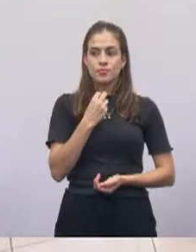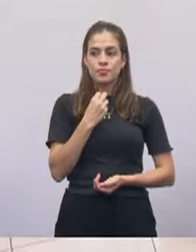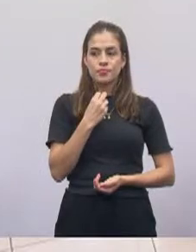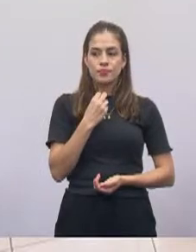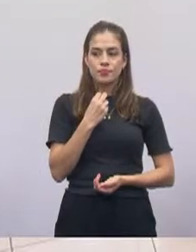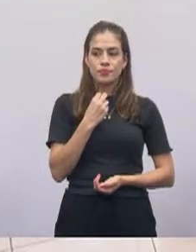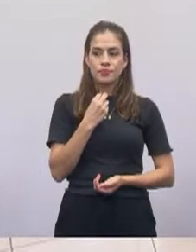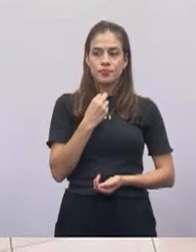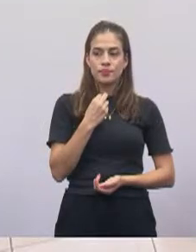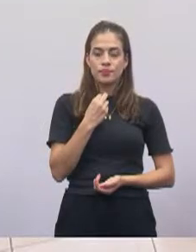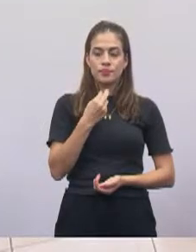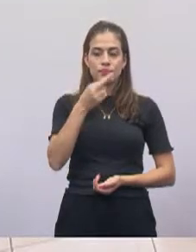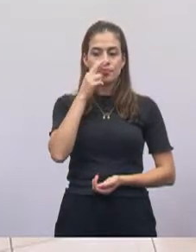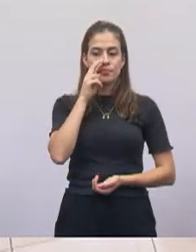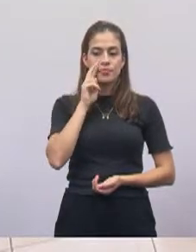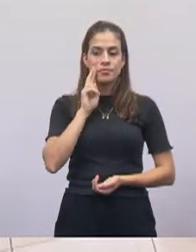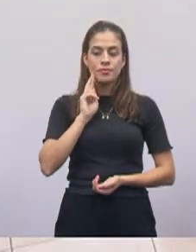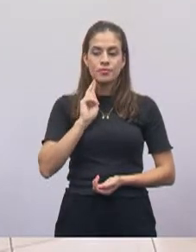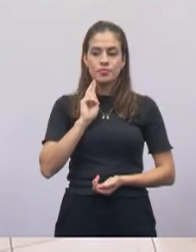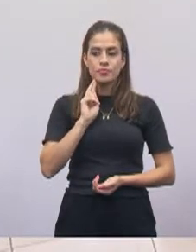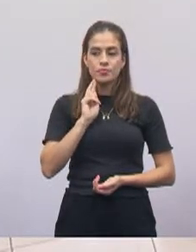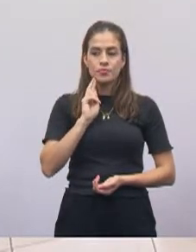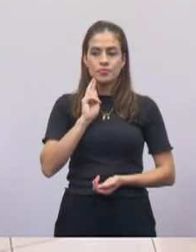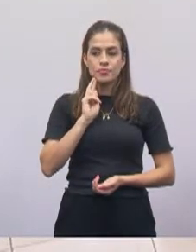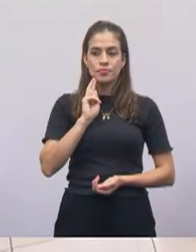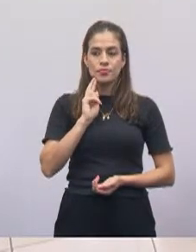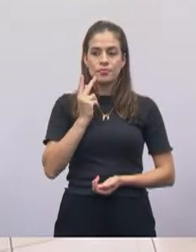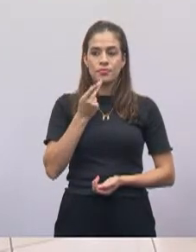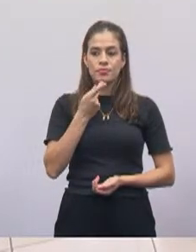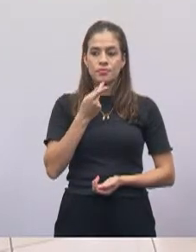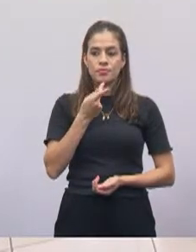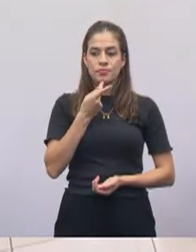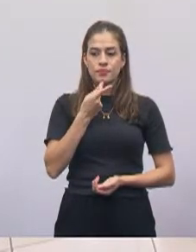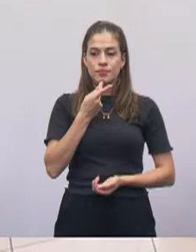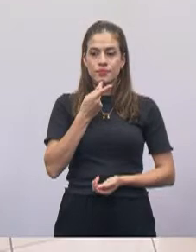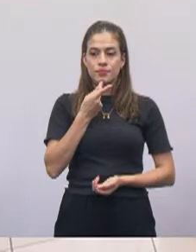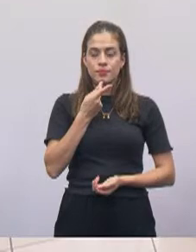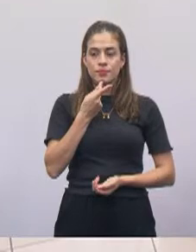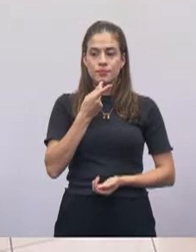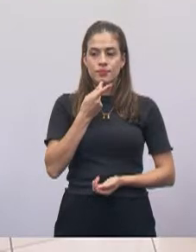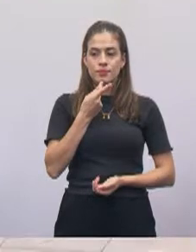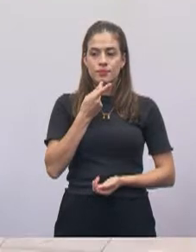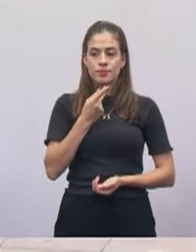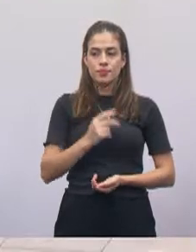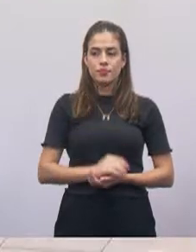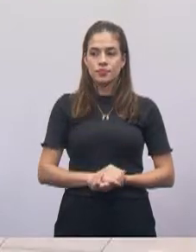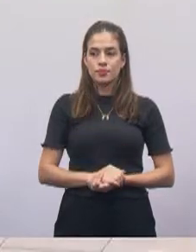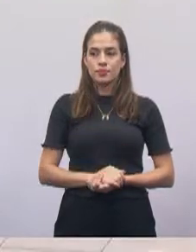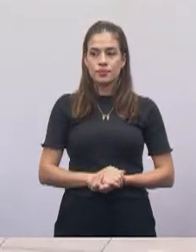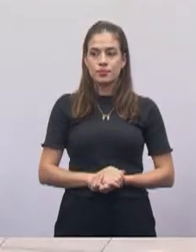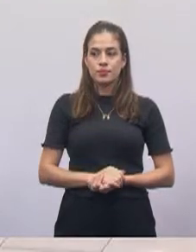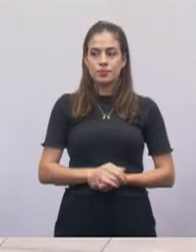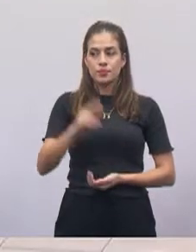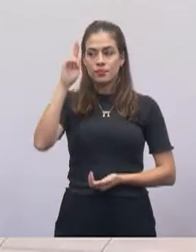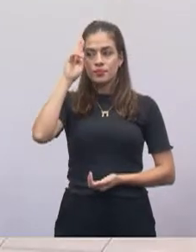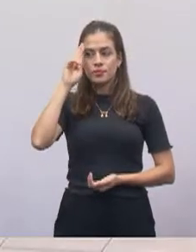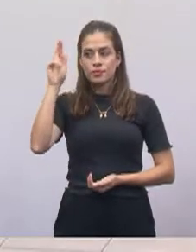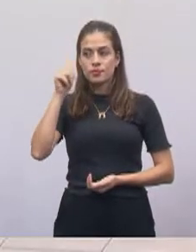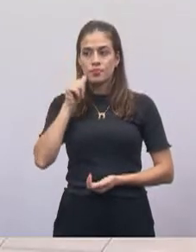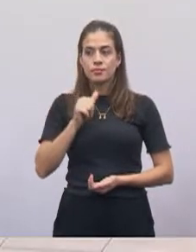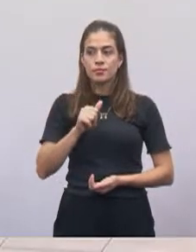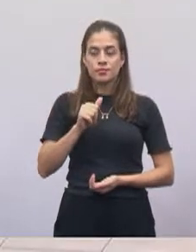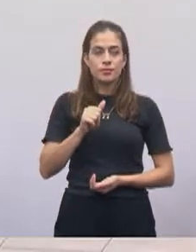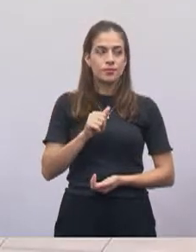Lua, vereador Rogério Timóteo e vereador Hernani Barreto. Senhora presidenta,